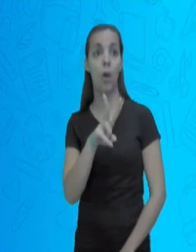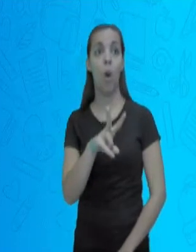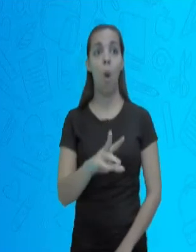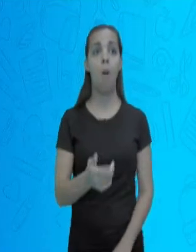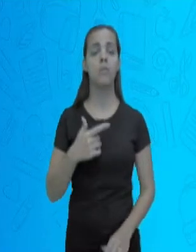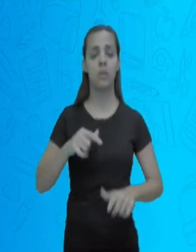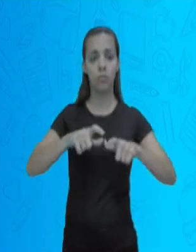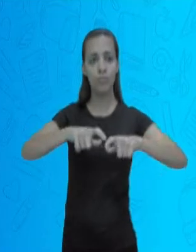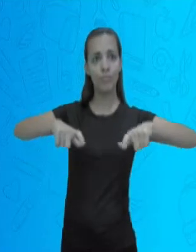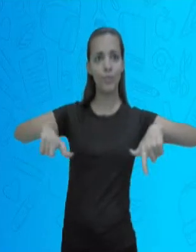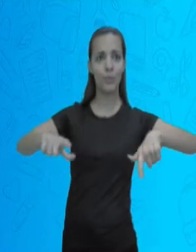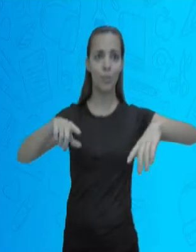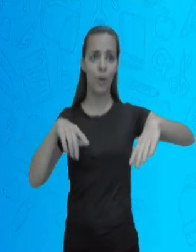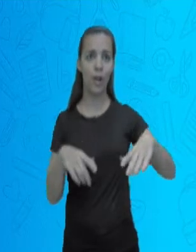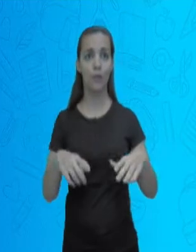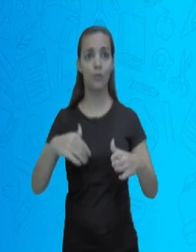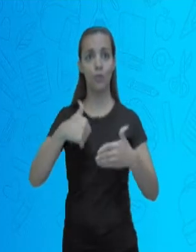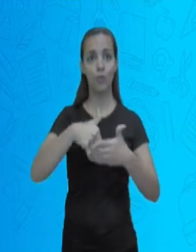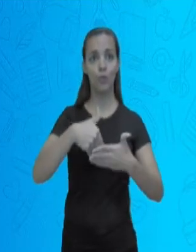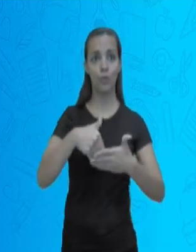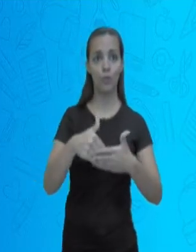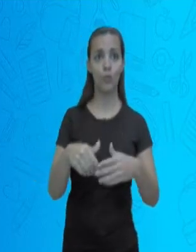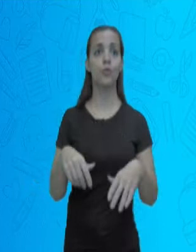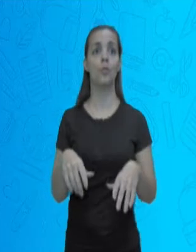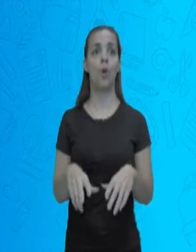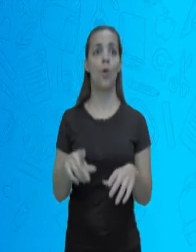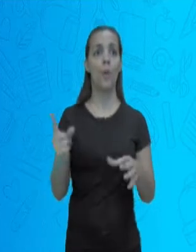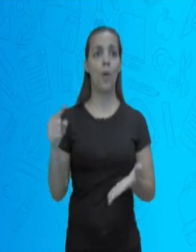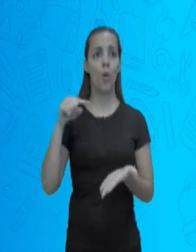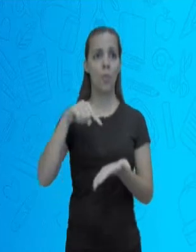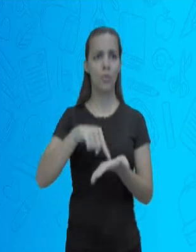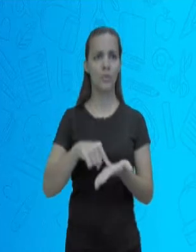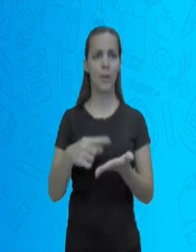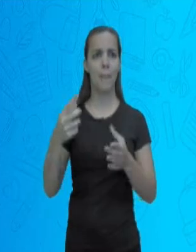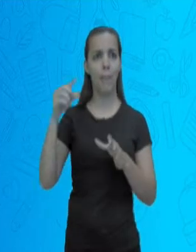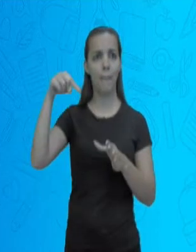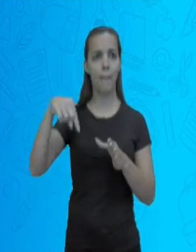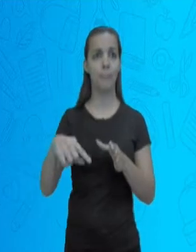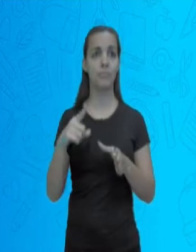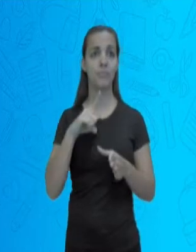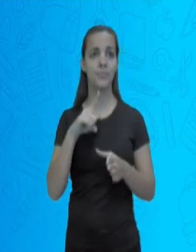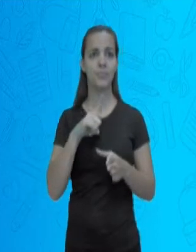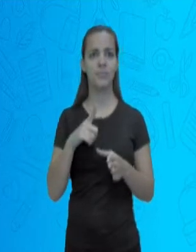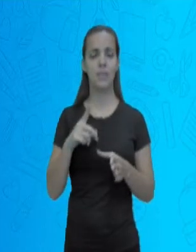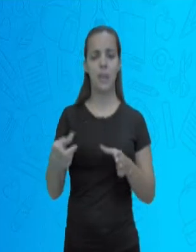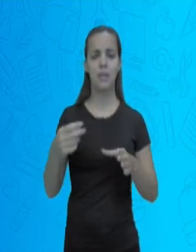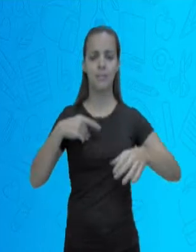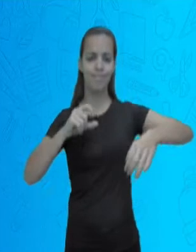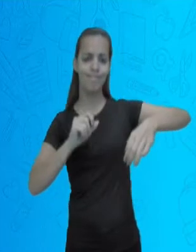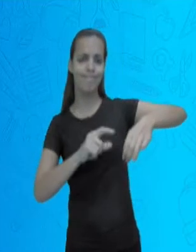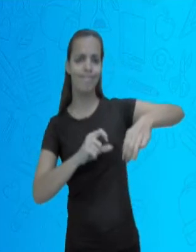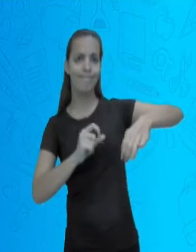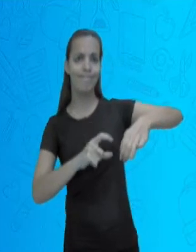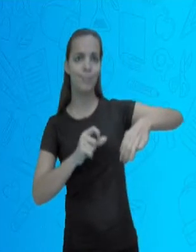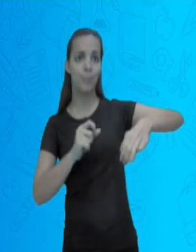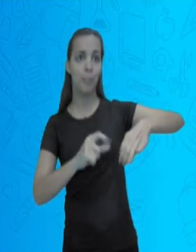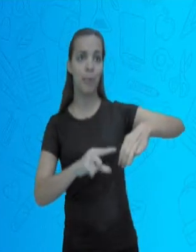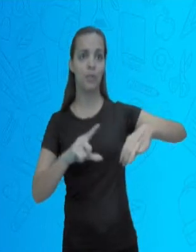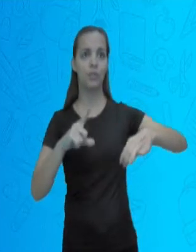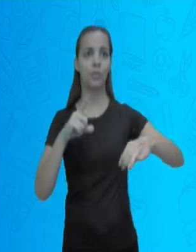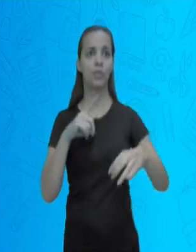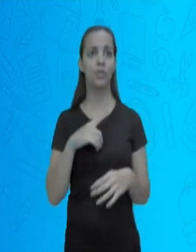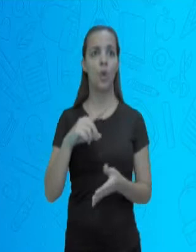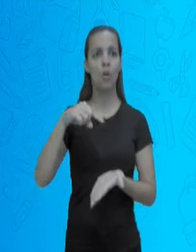de futebol de botão ilustrado abaixo. Nele, as marcas de pênalti e a marca do centro do